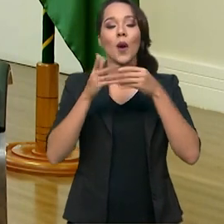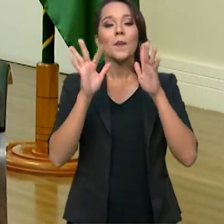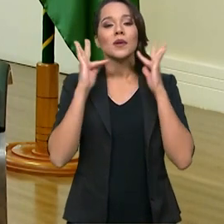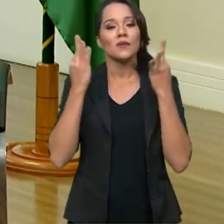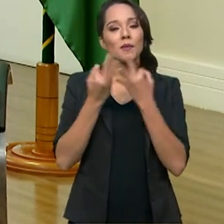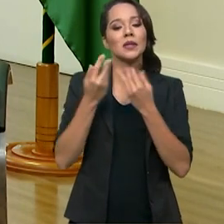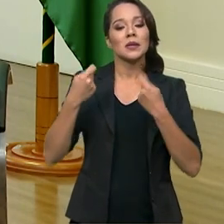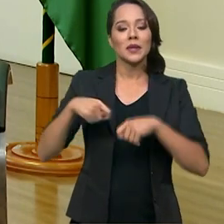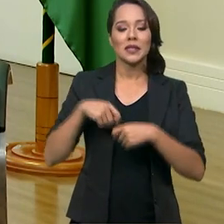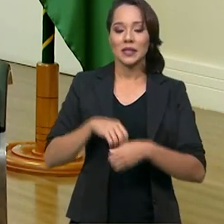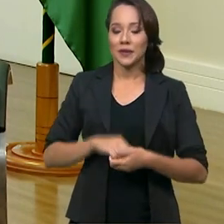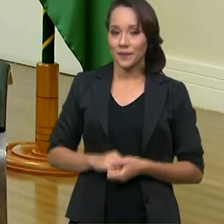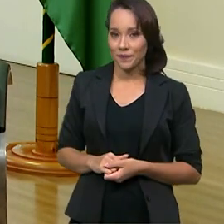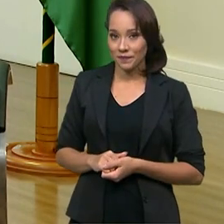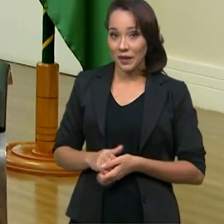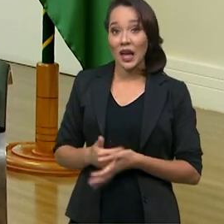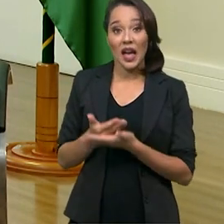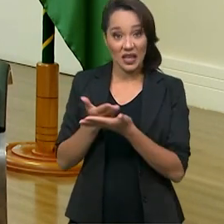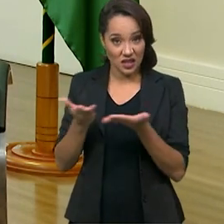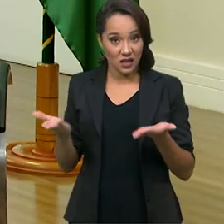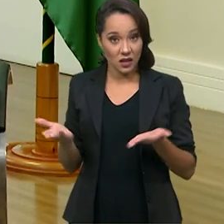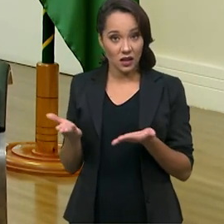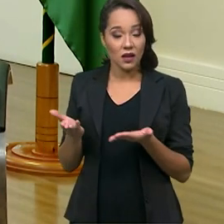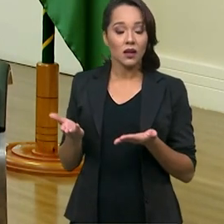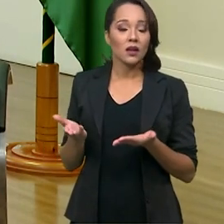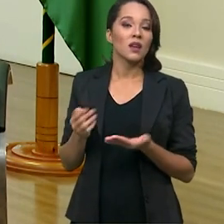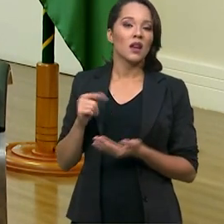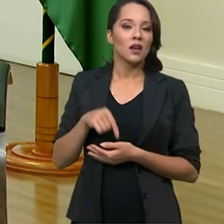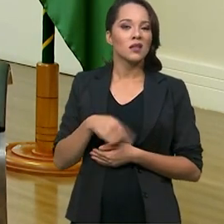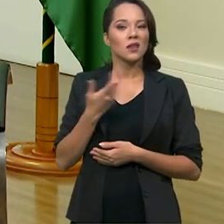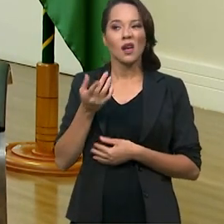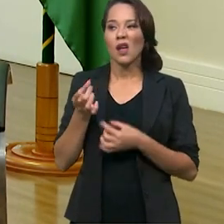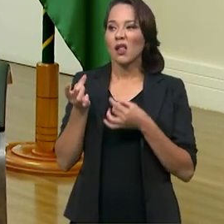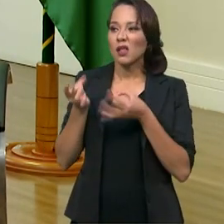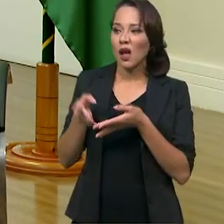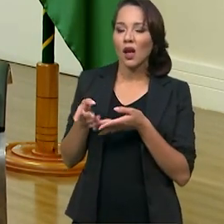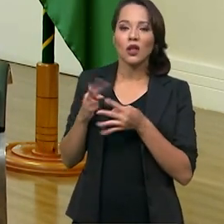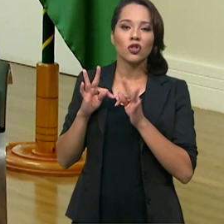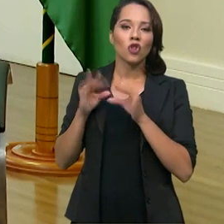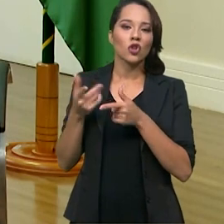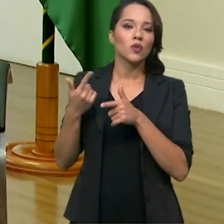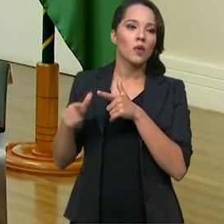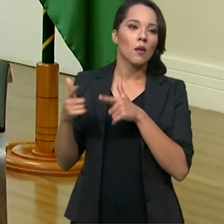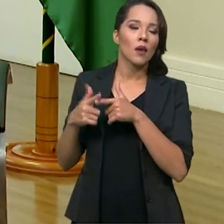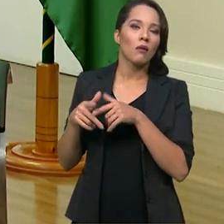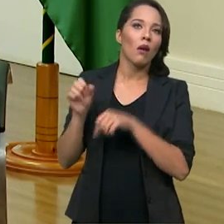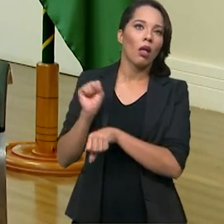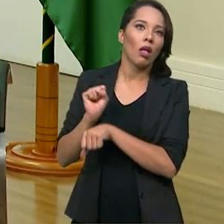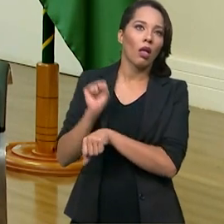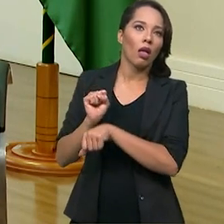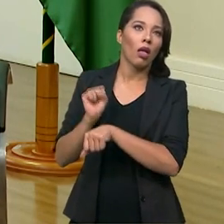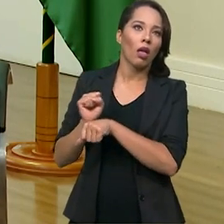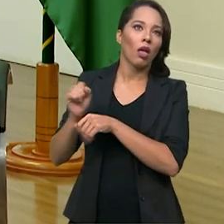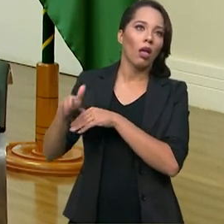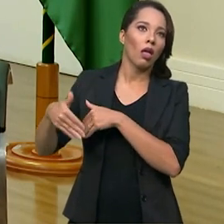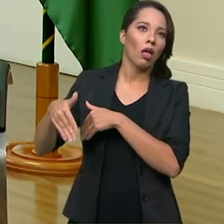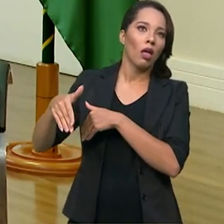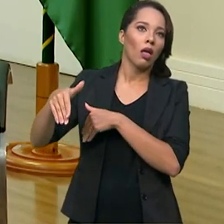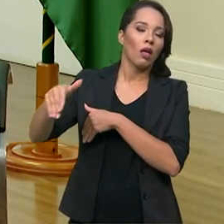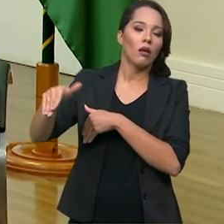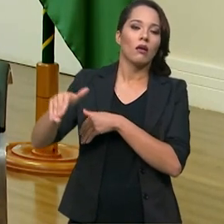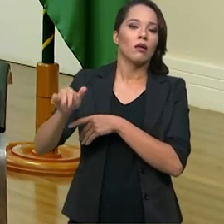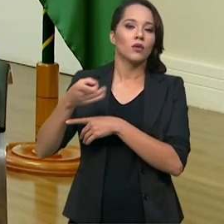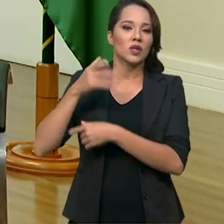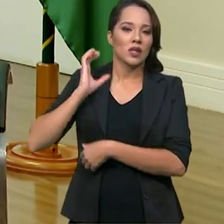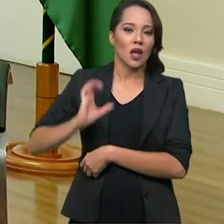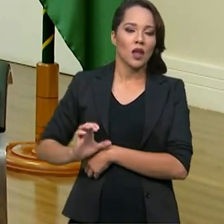famílias necessitadas. É dessa forma que, em vez de deixar todas as soluções penduradas no cangote, né,